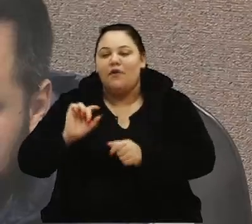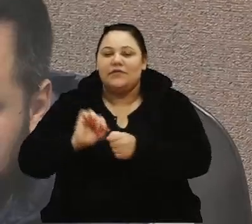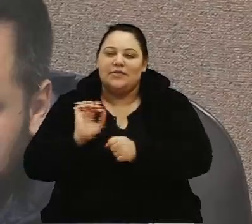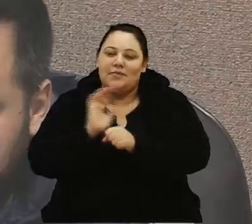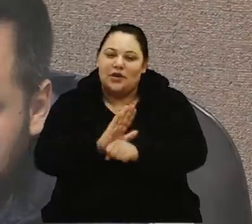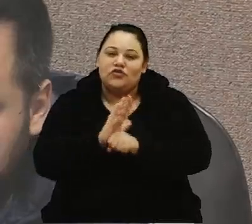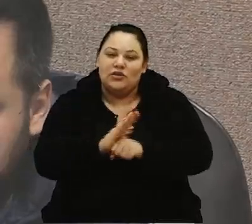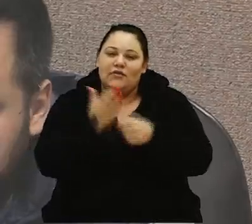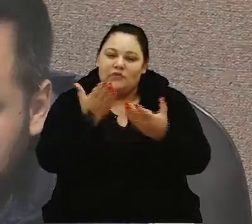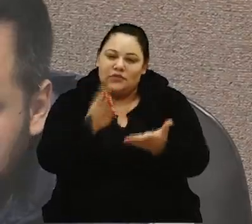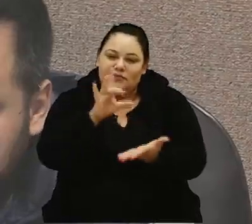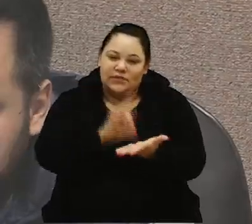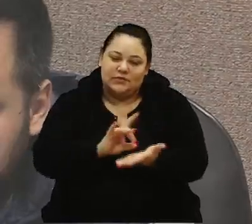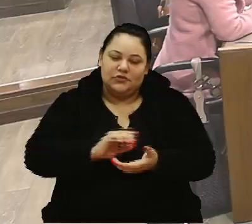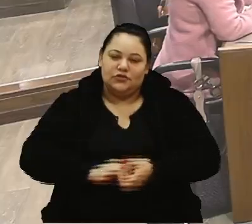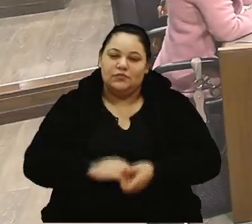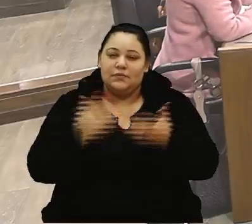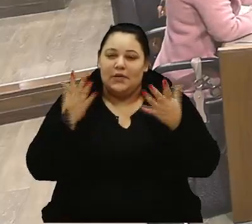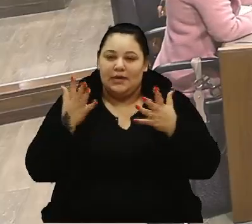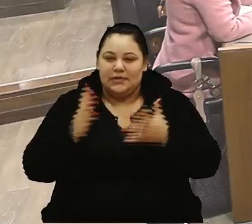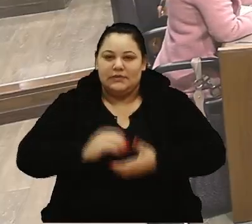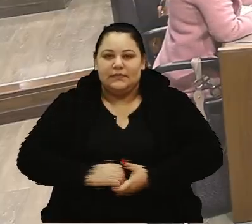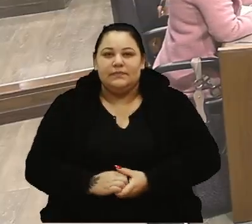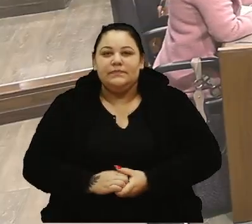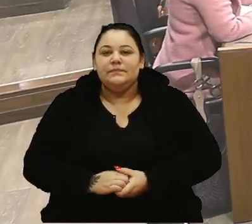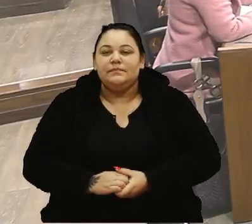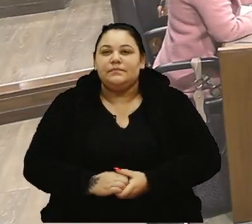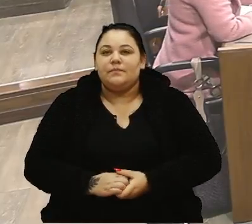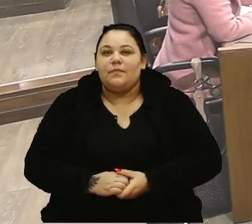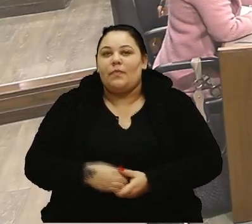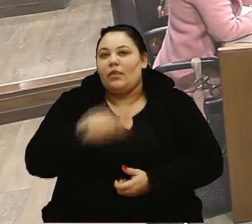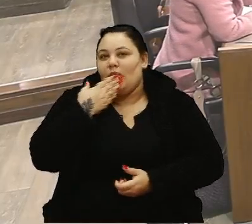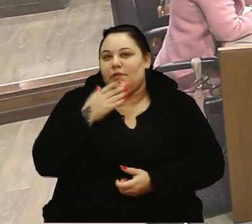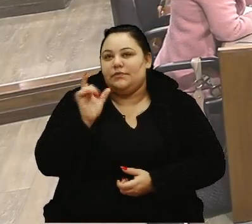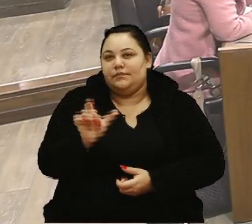efetivamente contribuir. Parabéns. Peço a palavra, presidente. Obrigado, vereadora